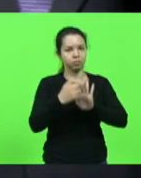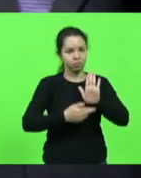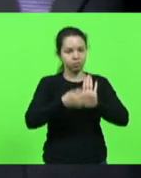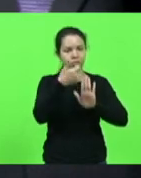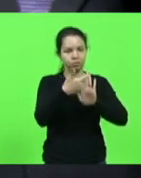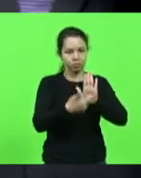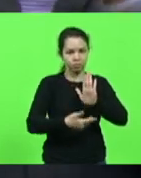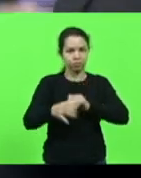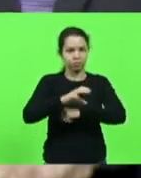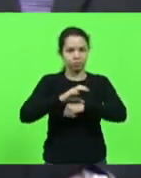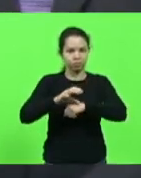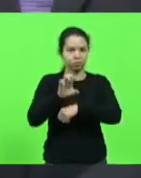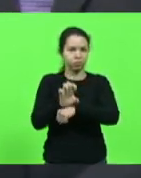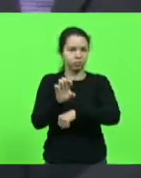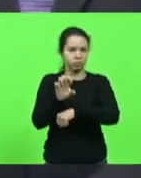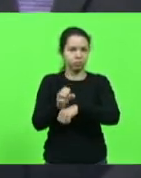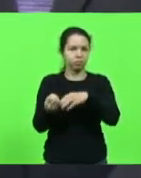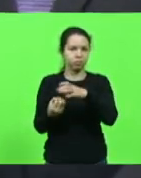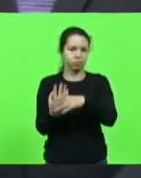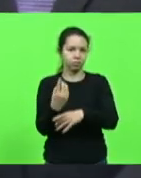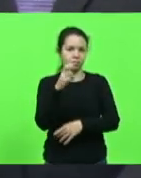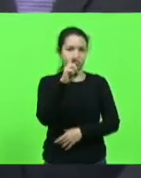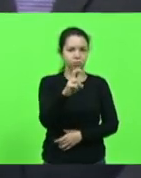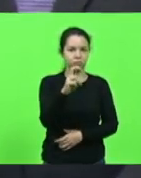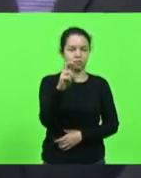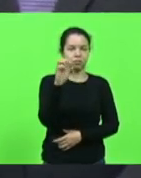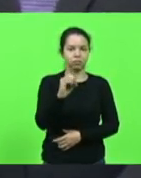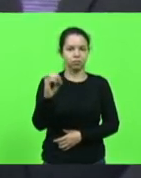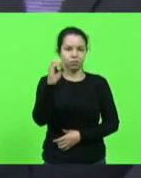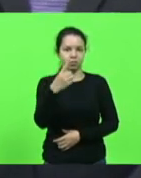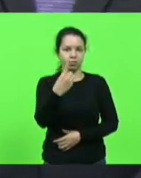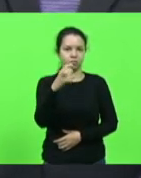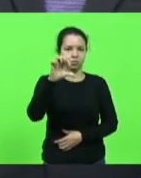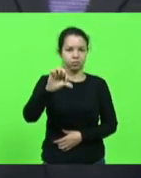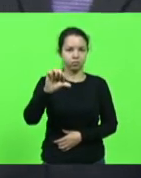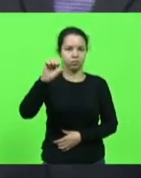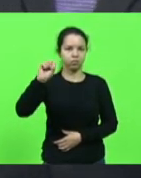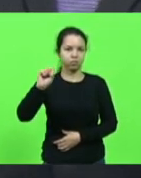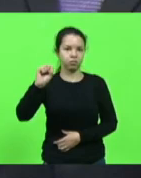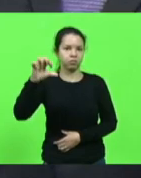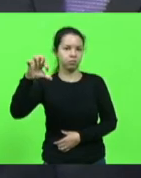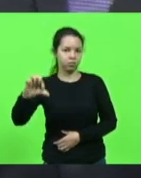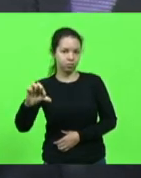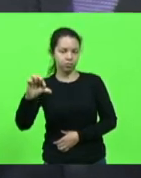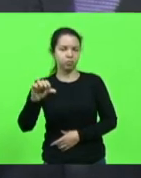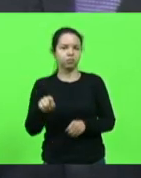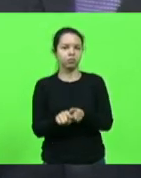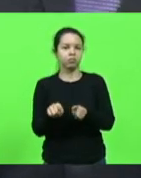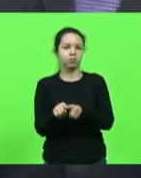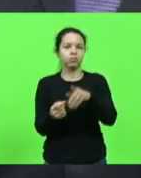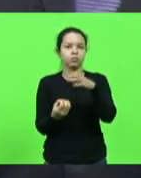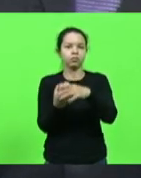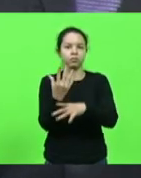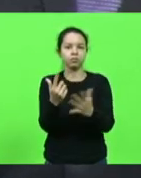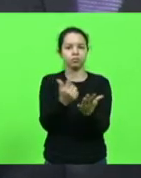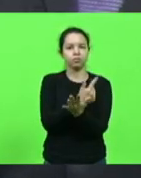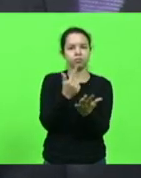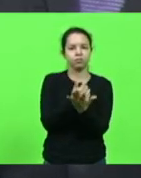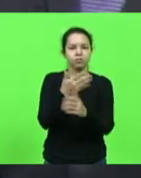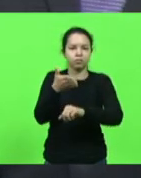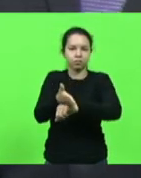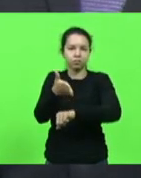Estadual promulgada em 5 de outubro de 1989 e autor do livro Participação